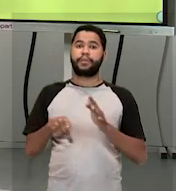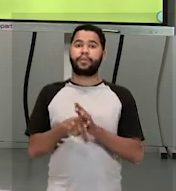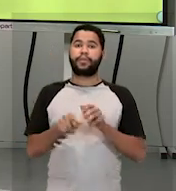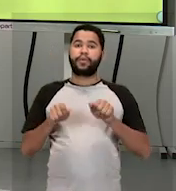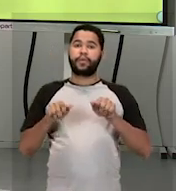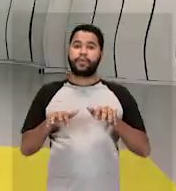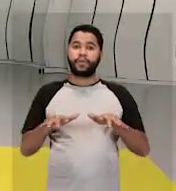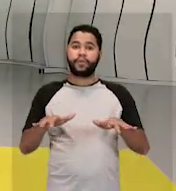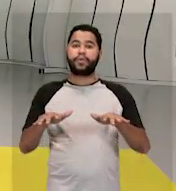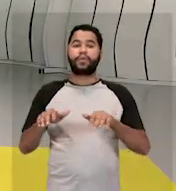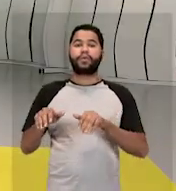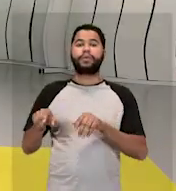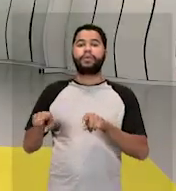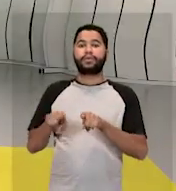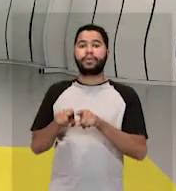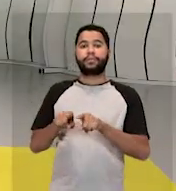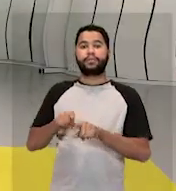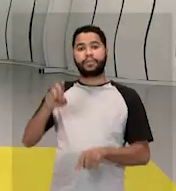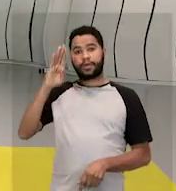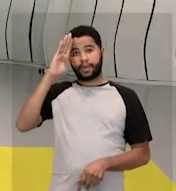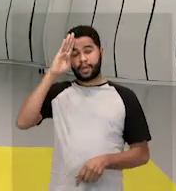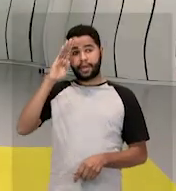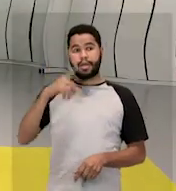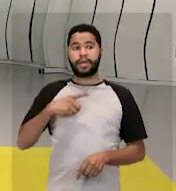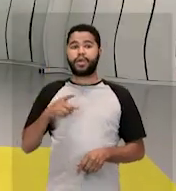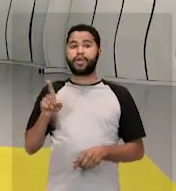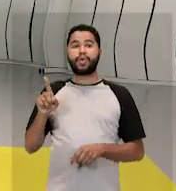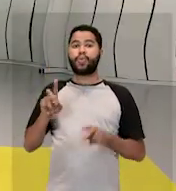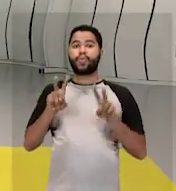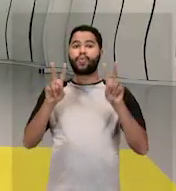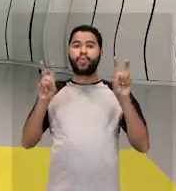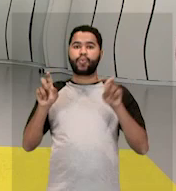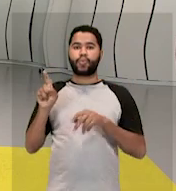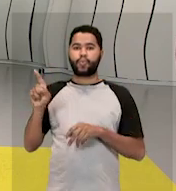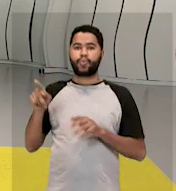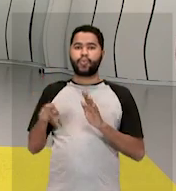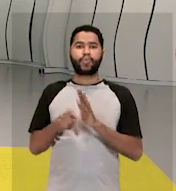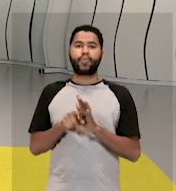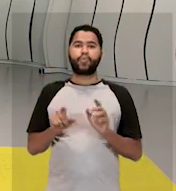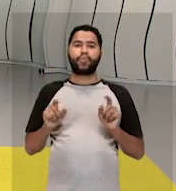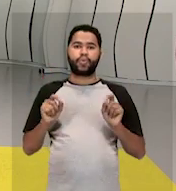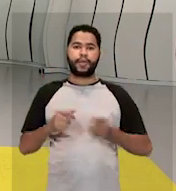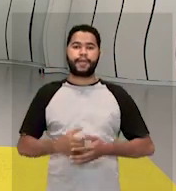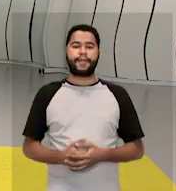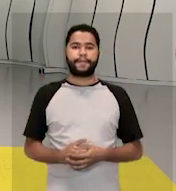e o militarismo. Aqui nós temos que fazer um parênteses na questão